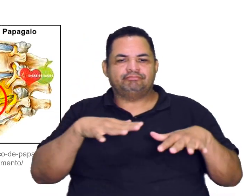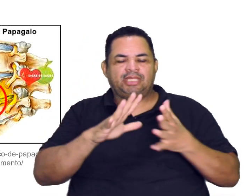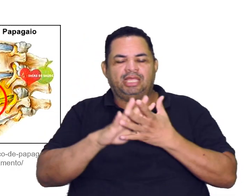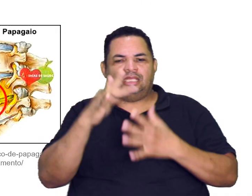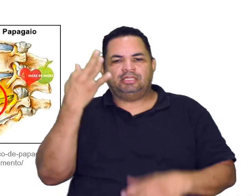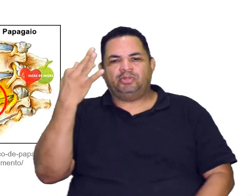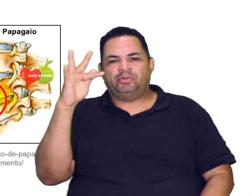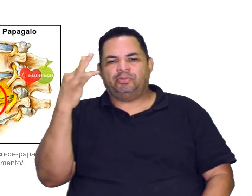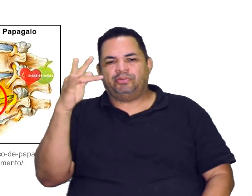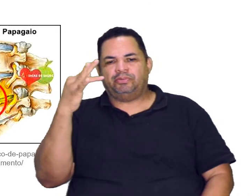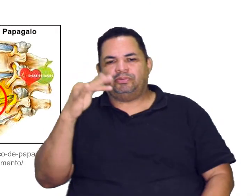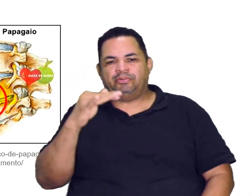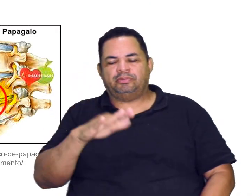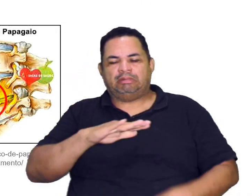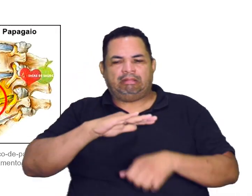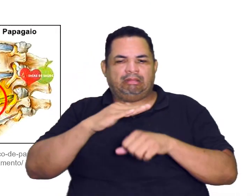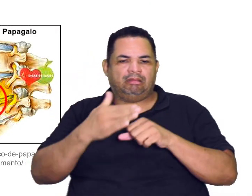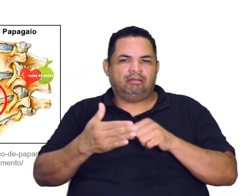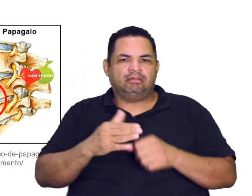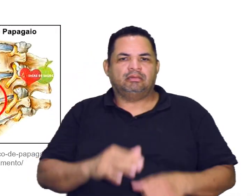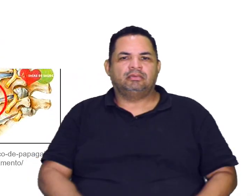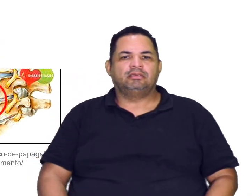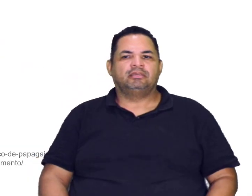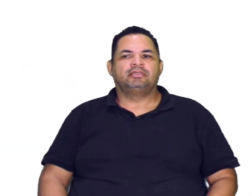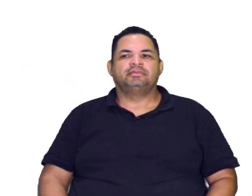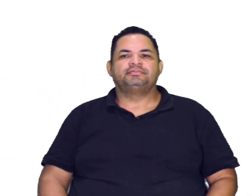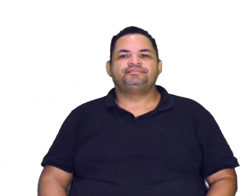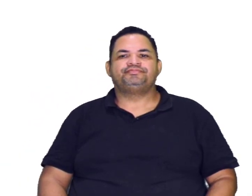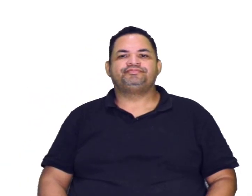tanta dor, de tanta inflamação, de tanto incômodo.